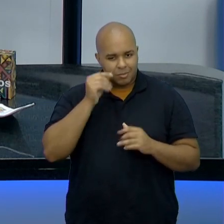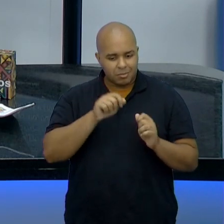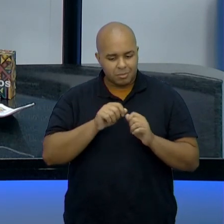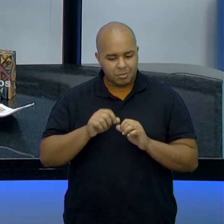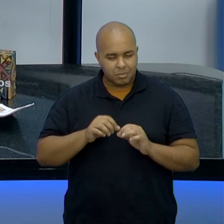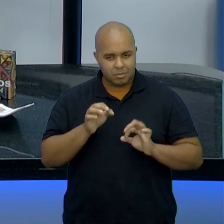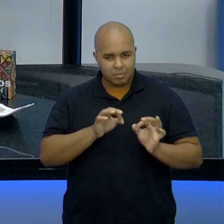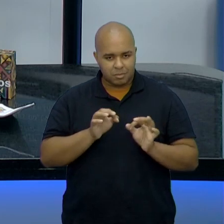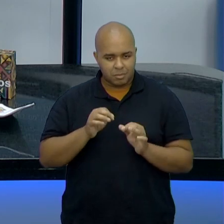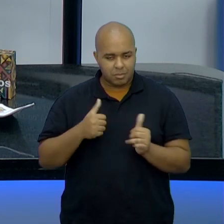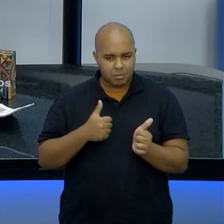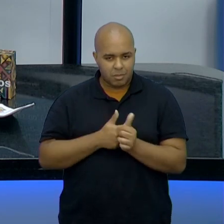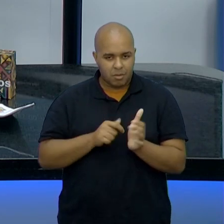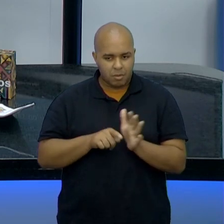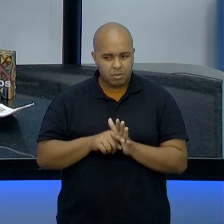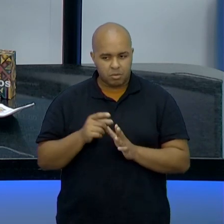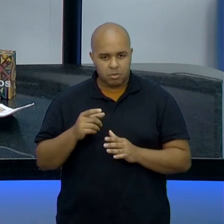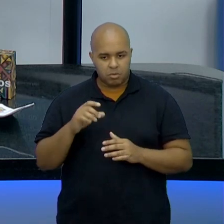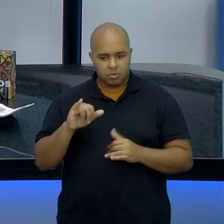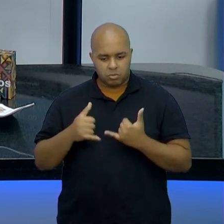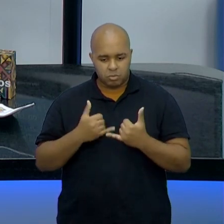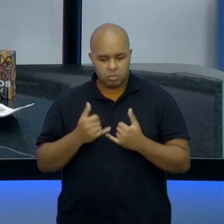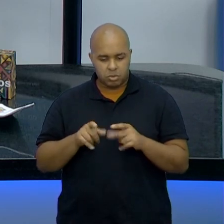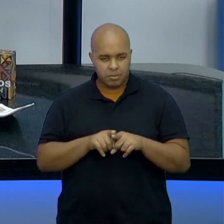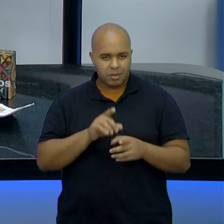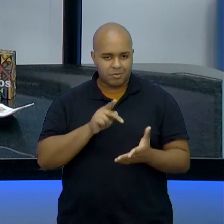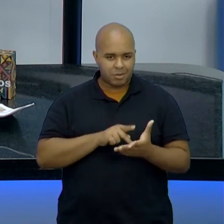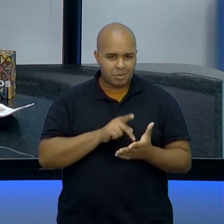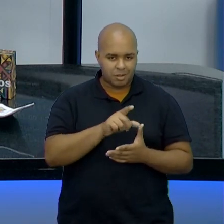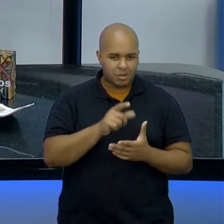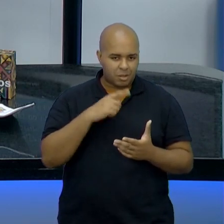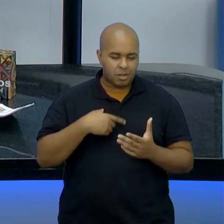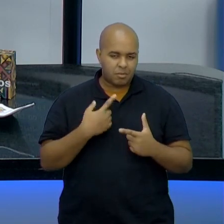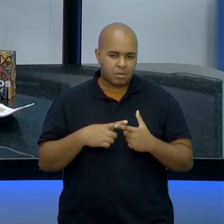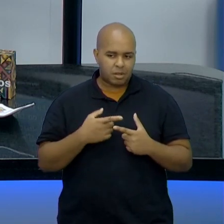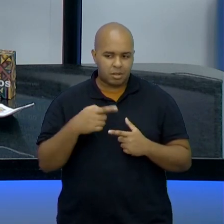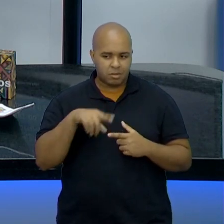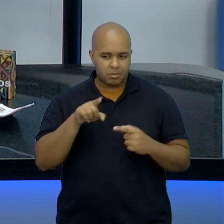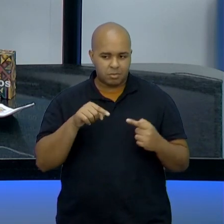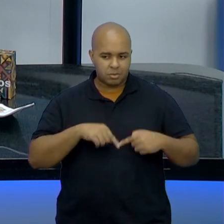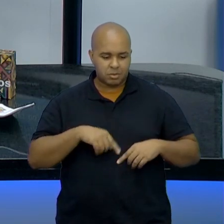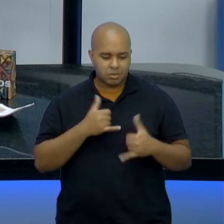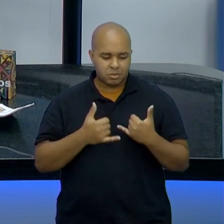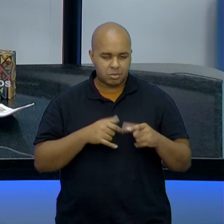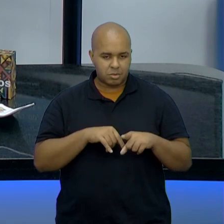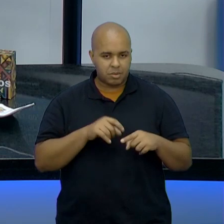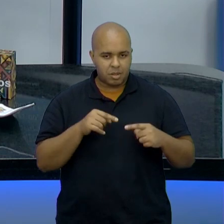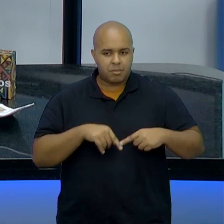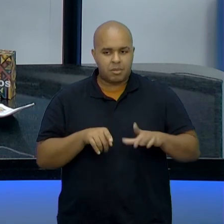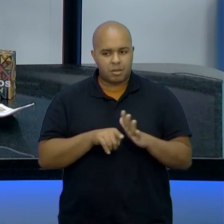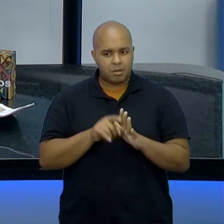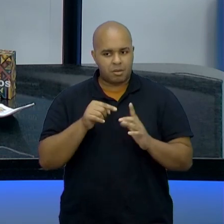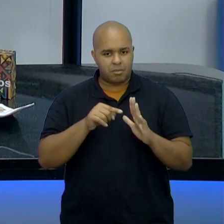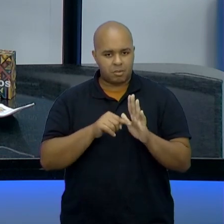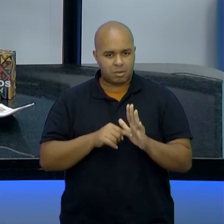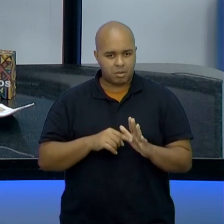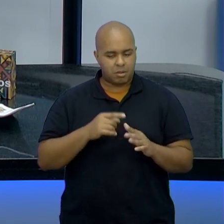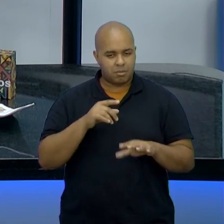fazer essa aproximação entre o jogo e a realidade, porque o objetivo desse jogo também está relacionado a uma